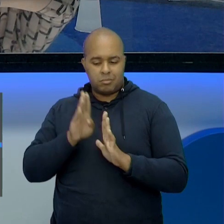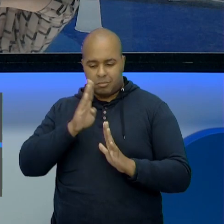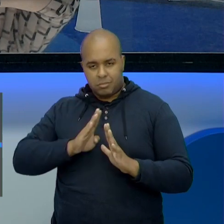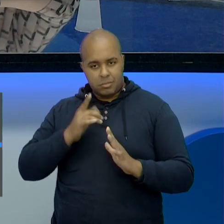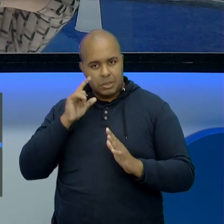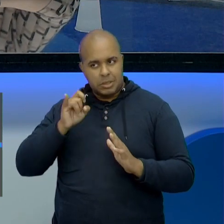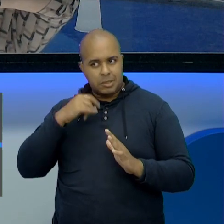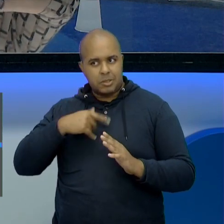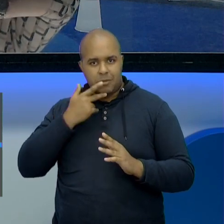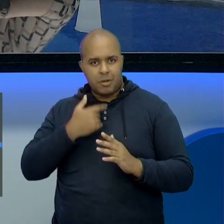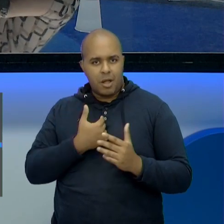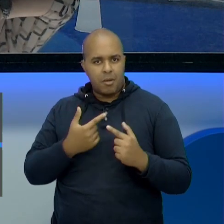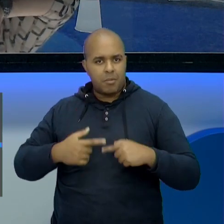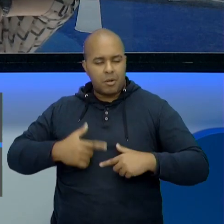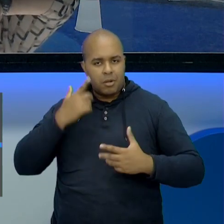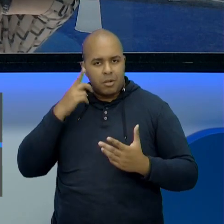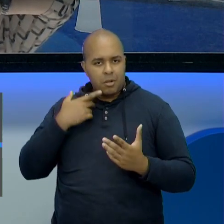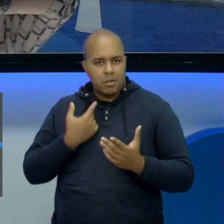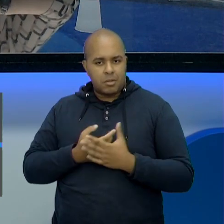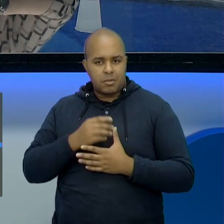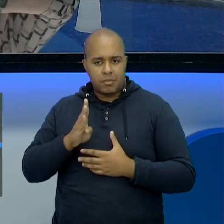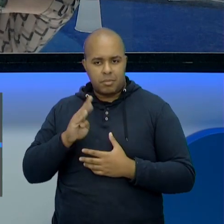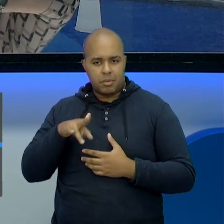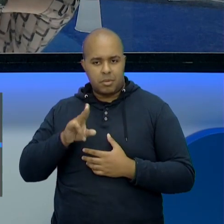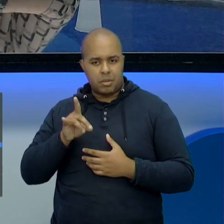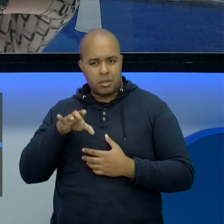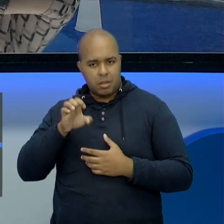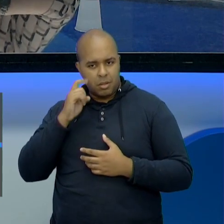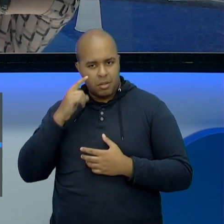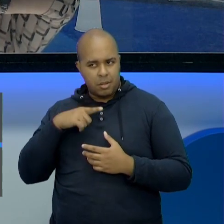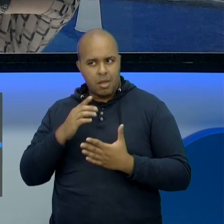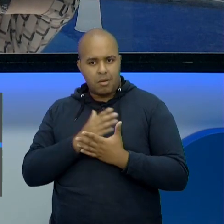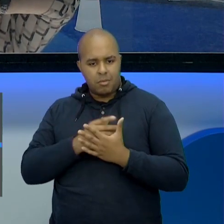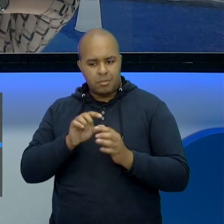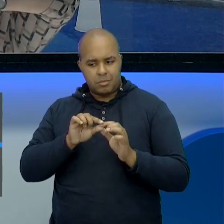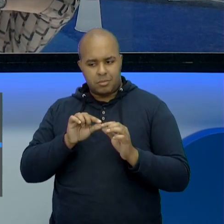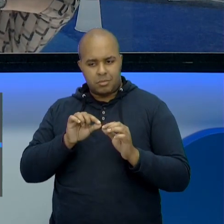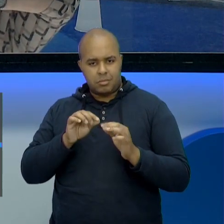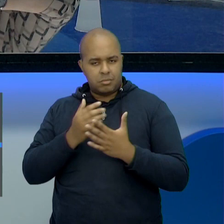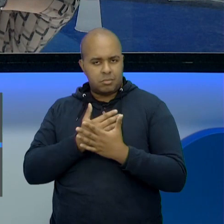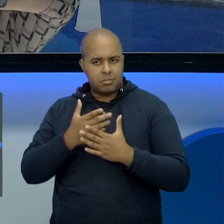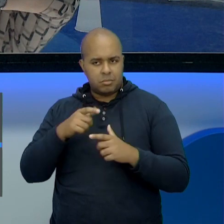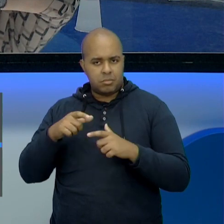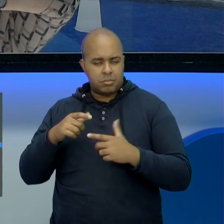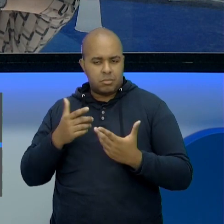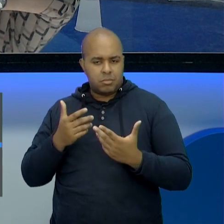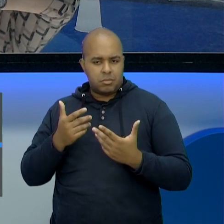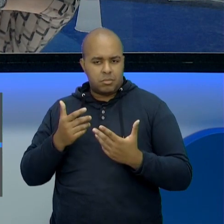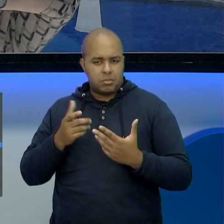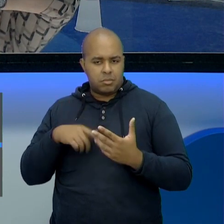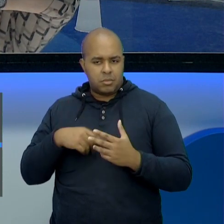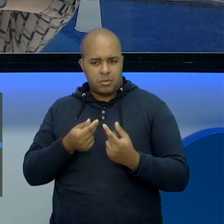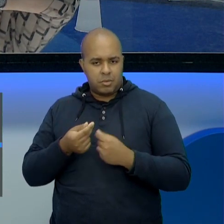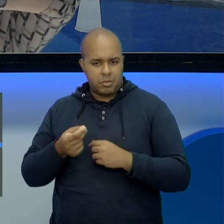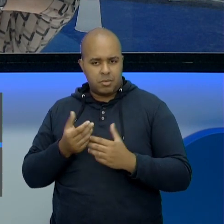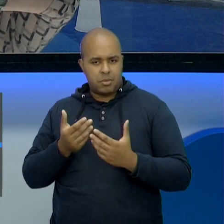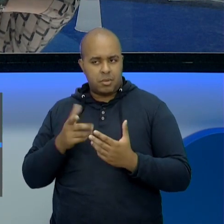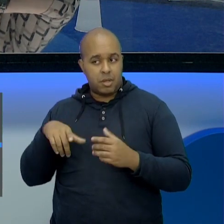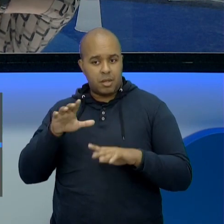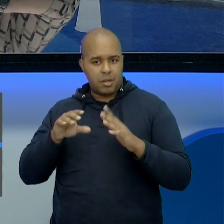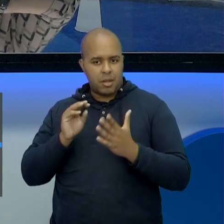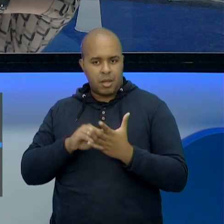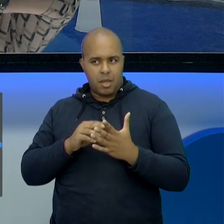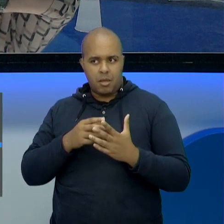né? Se a gente falar de BNDES tem algumas linhas de financiamento que